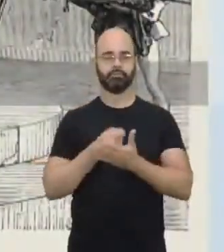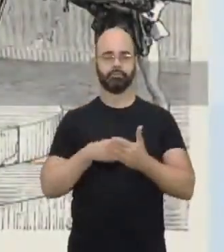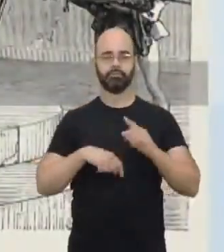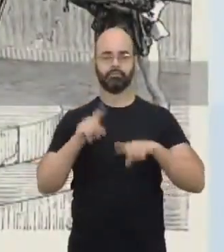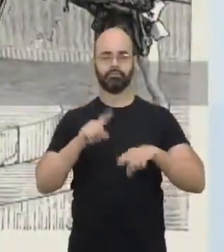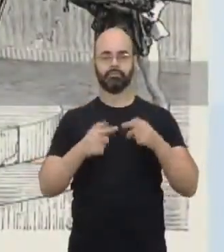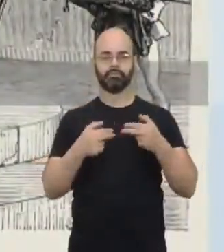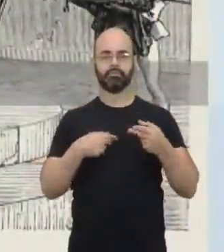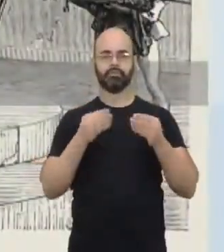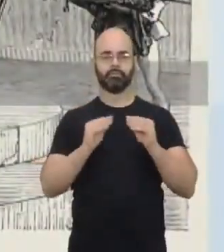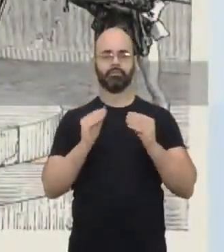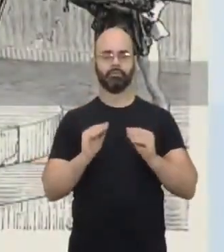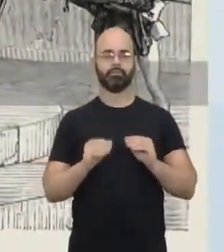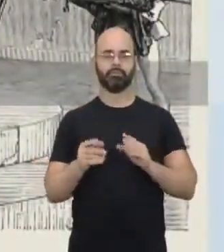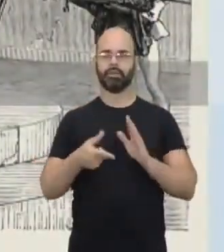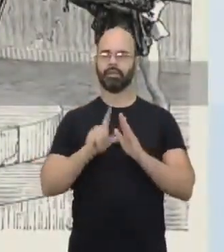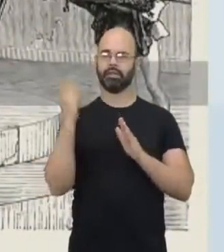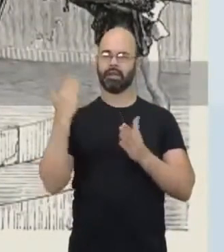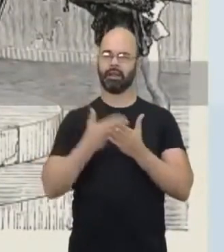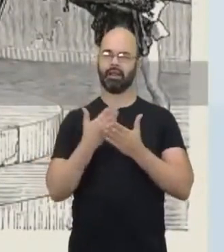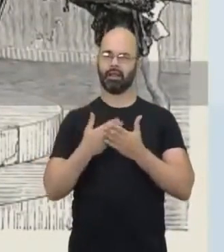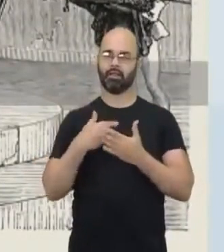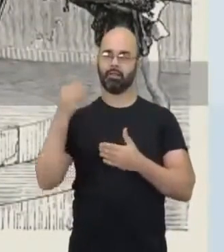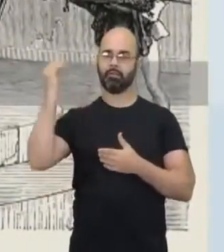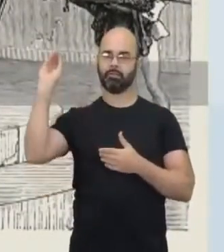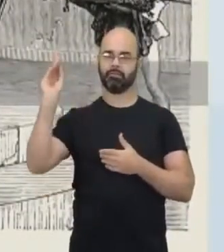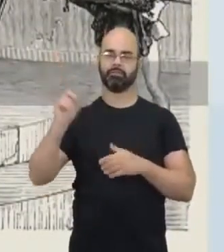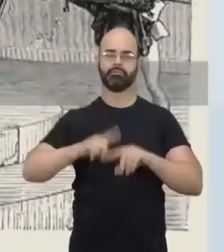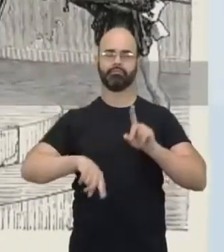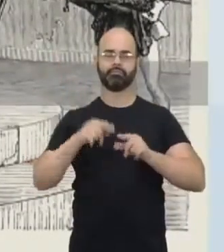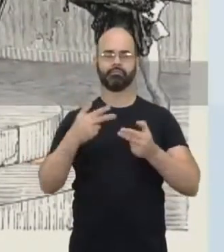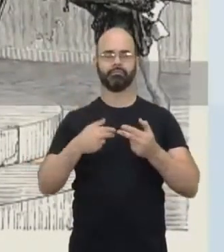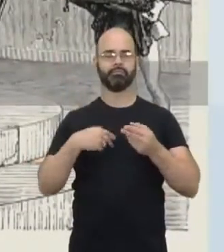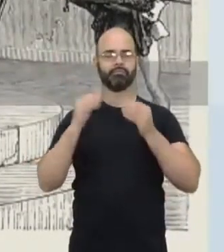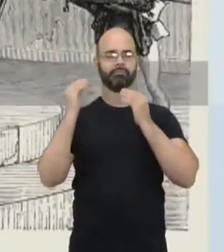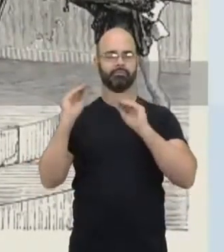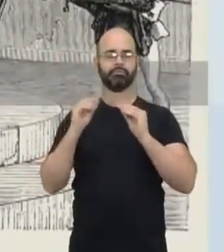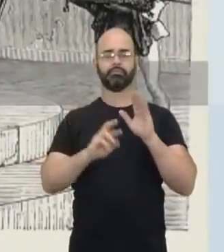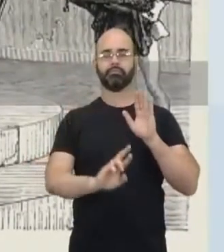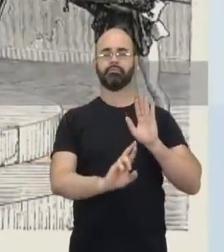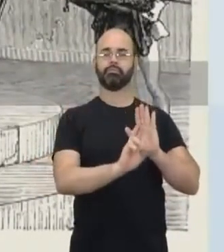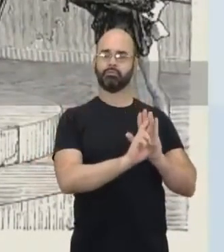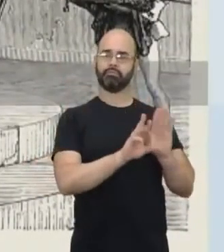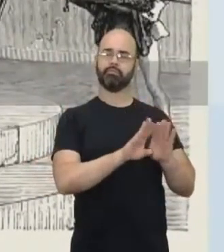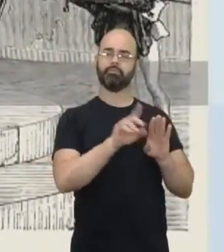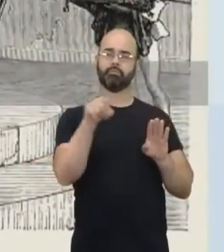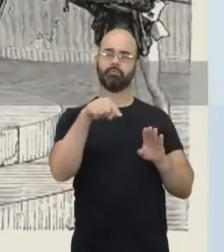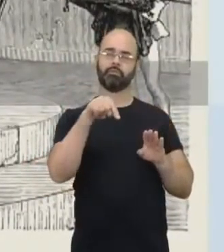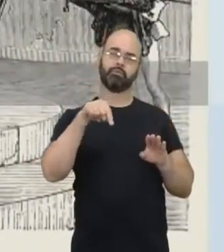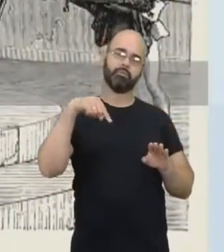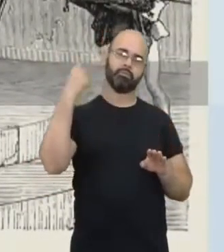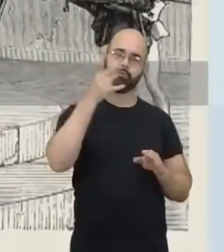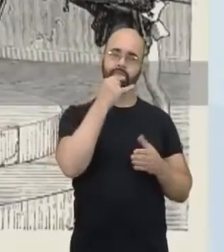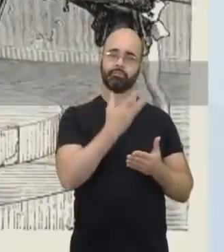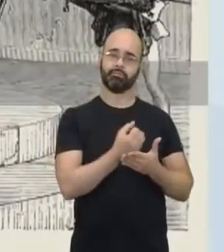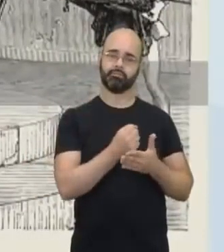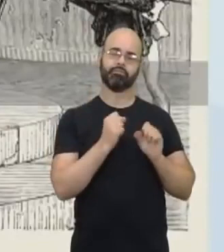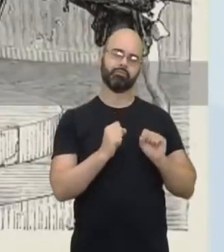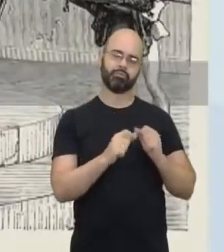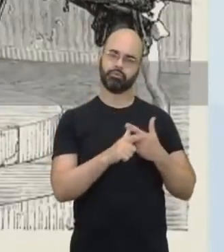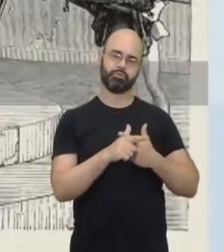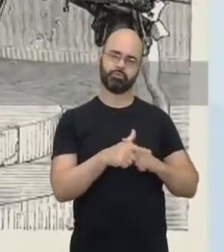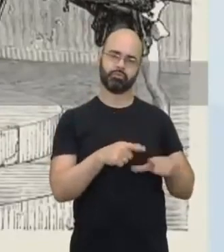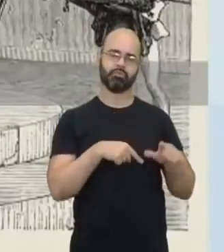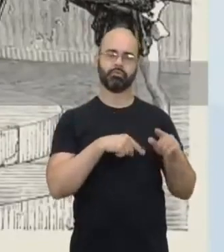só. Eu já falei disso na outra aula, mas eu coloquei neste material, está lá no repositório, então quando vocês forem baixar o material, ele estará